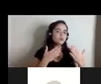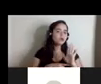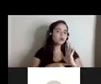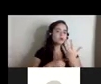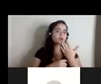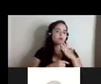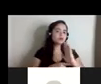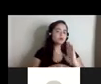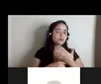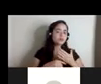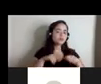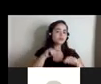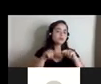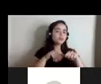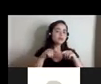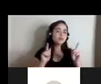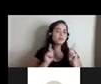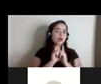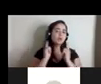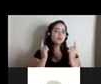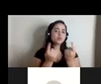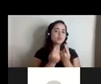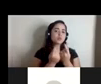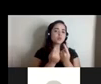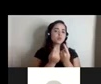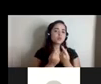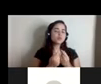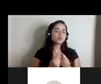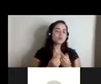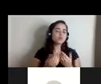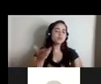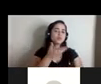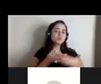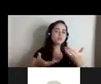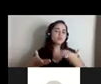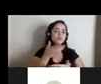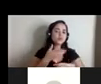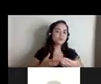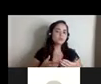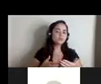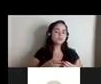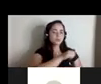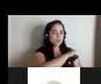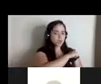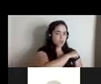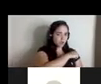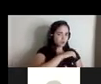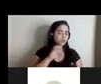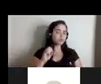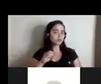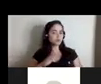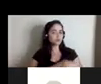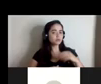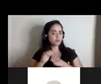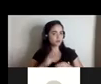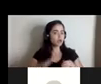E o trabalho em conjunto, o trabalho em cooperação? Será que os nossos alunos da educação profissional